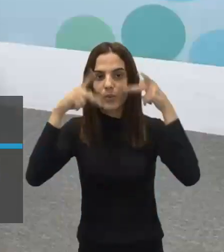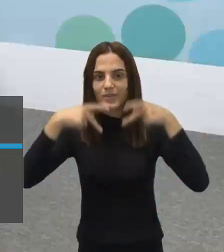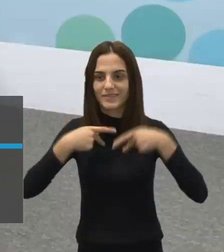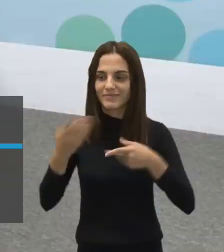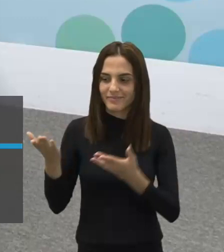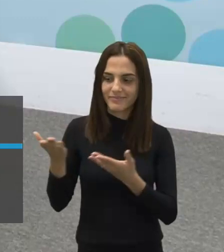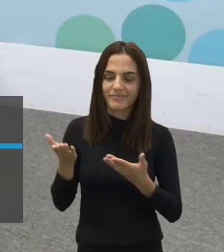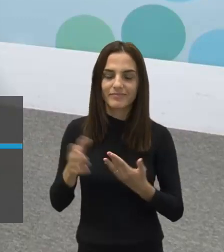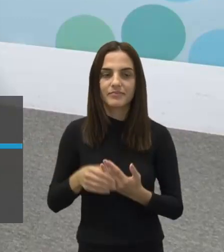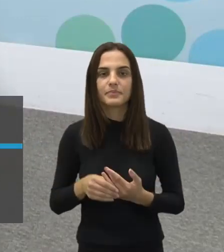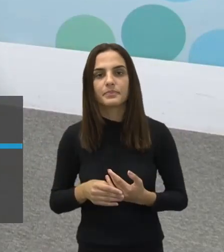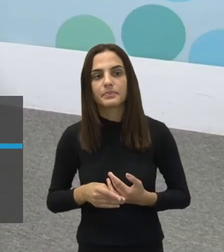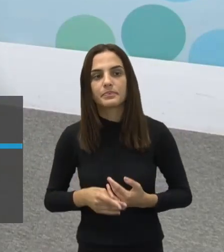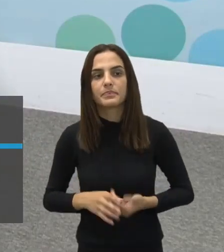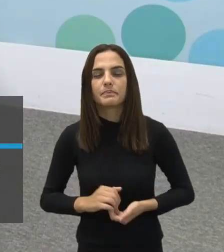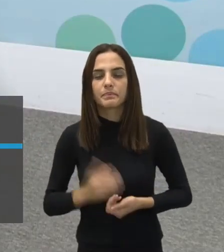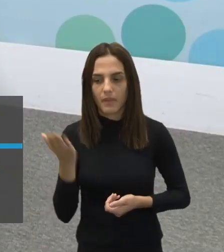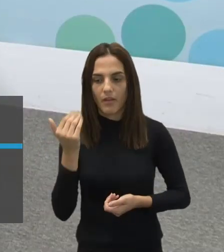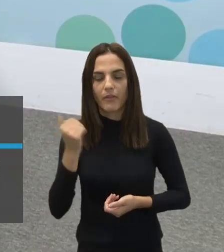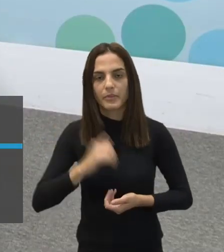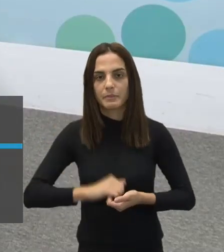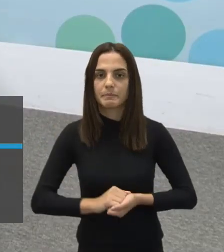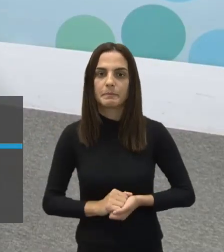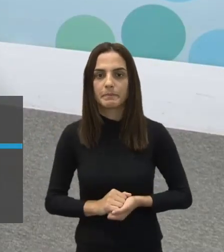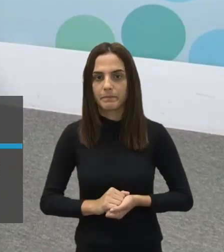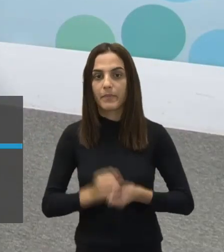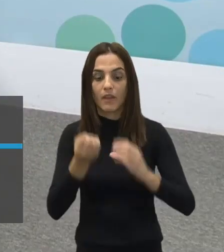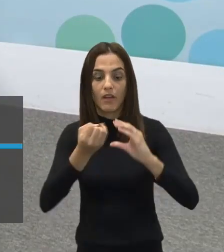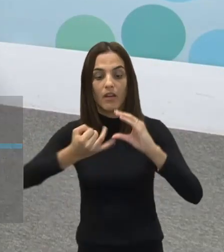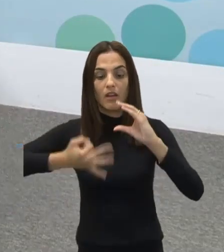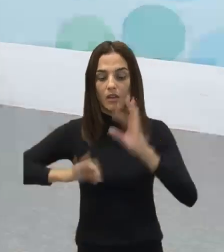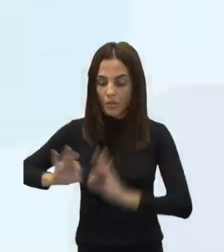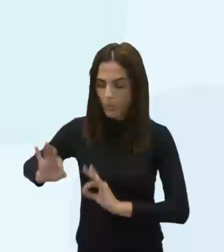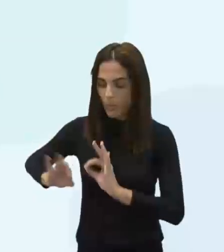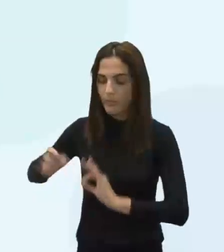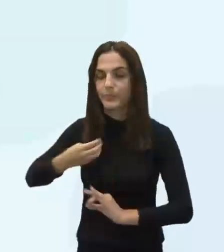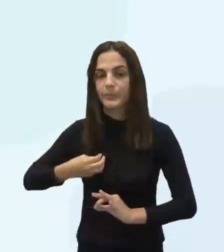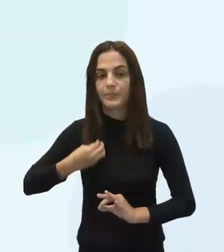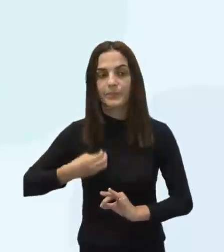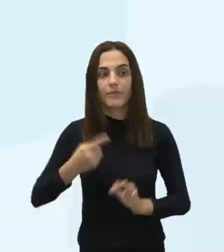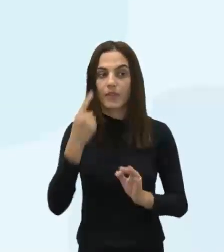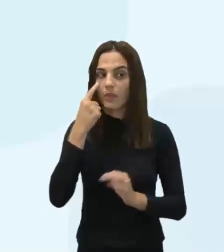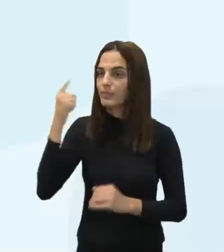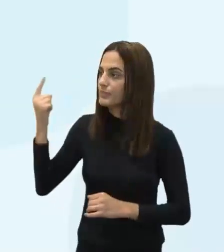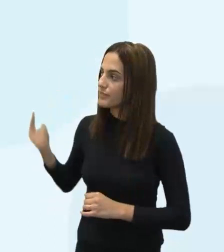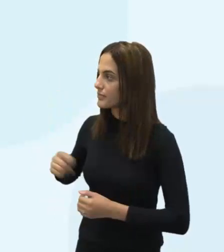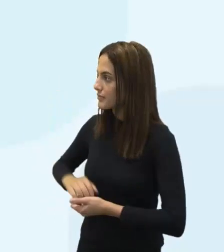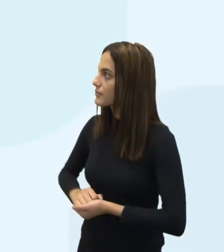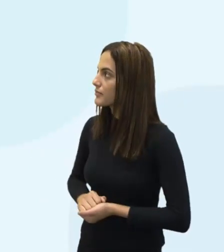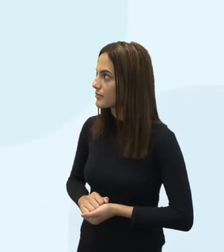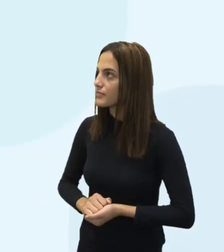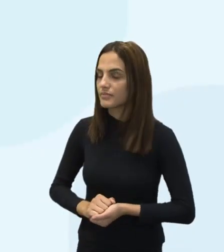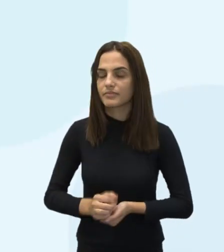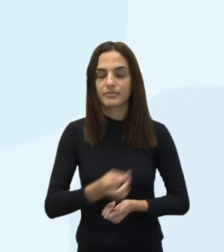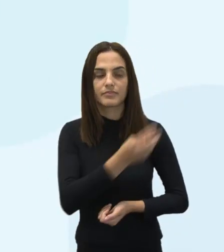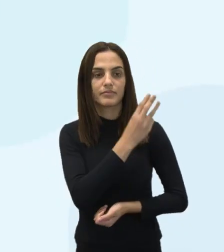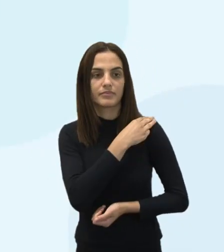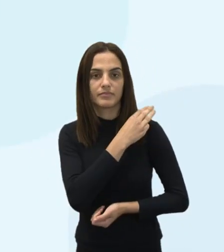Ademir. Vamos lá. Tem aí um aspecto do projeto de vida que está lá no terceiro ano do